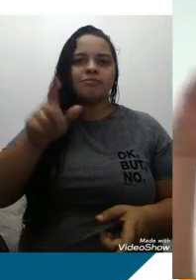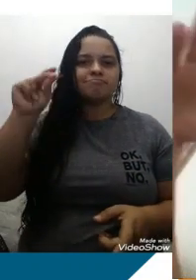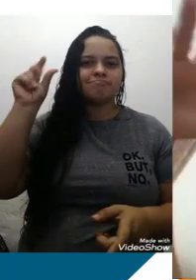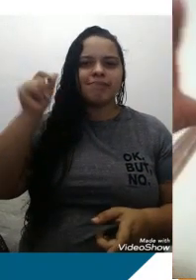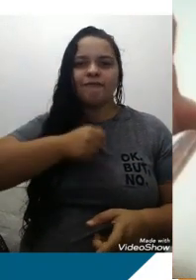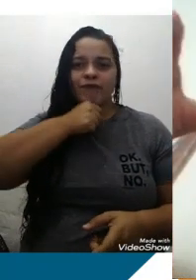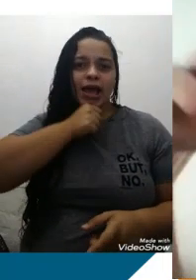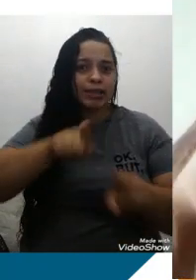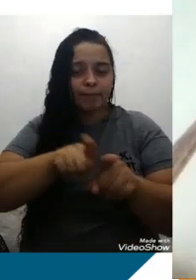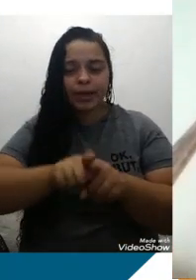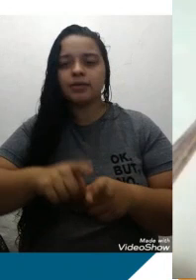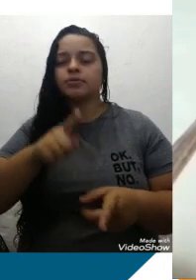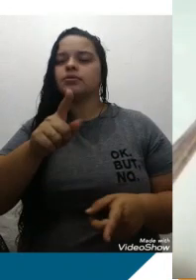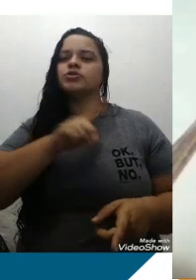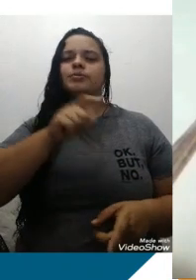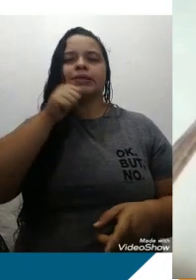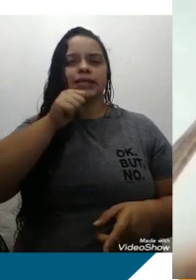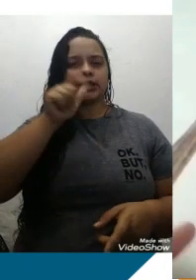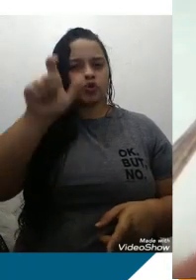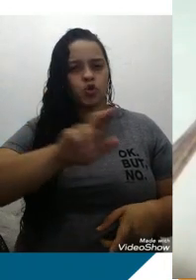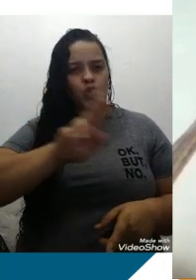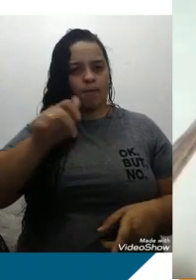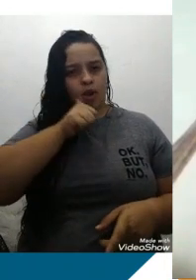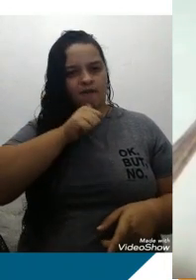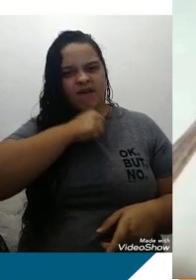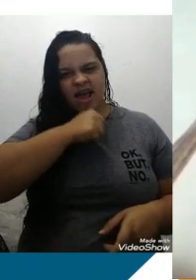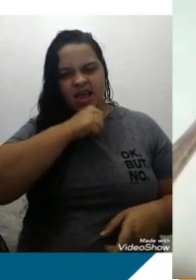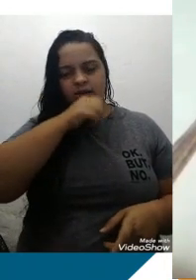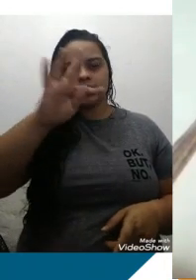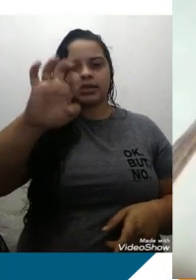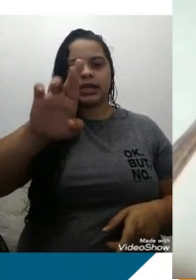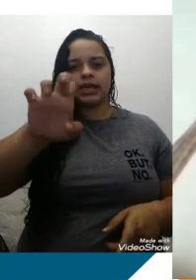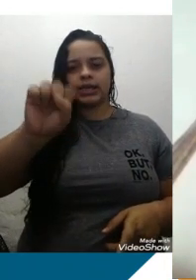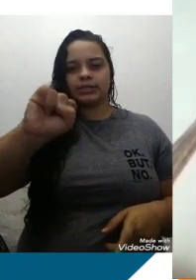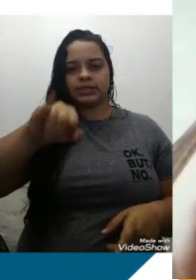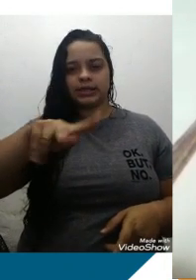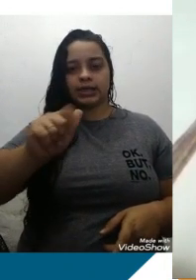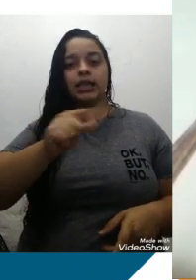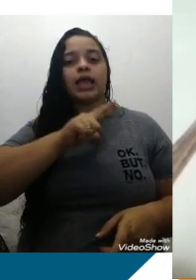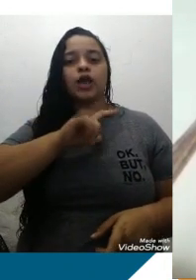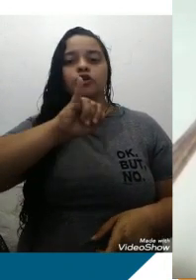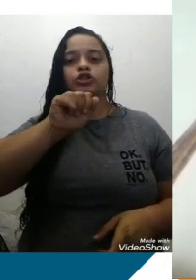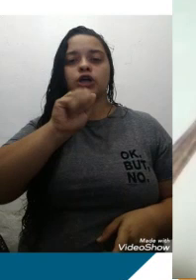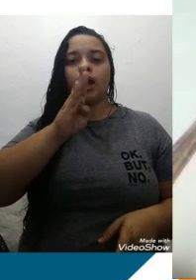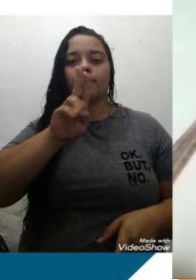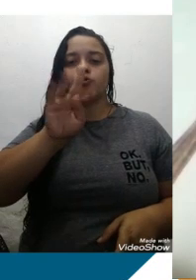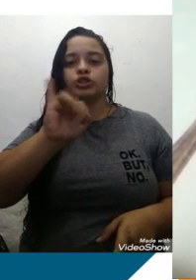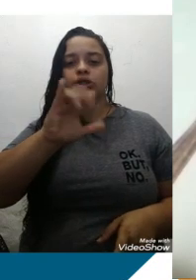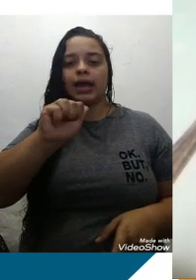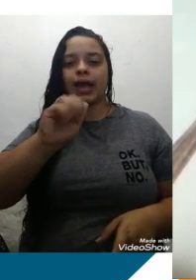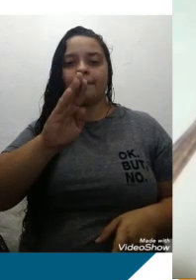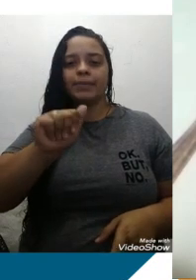que ela sempre trazia para os professores jabuticaba do quintal da casa dela, de uma jabuticabeira no quintal da casa dela,